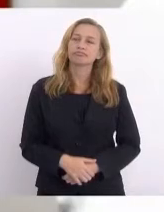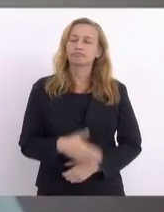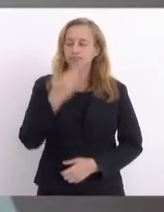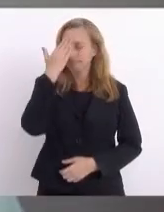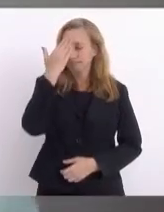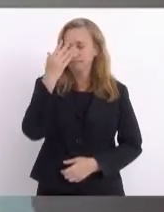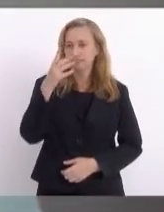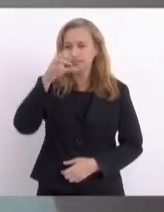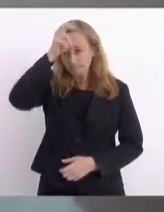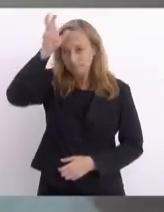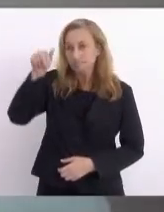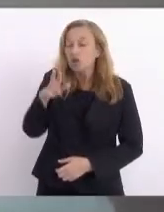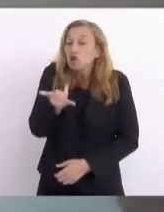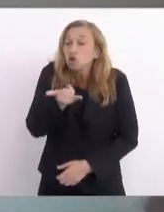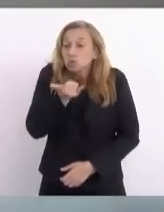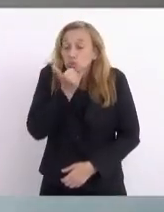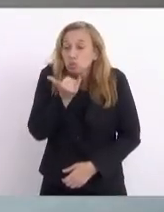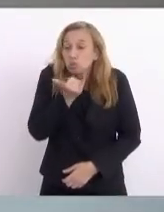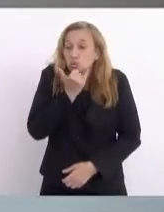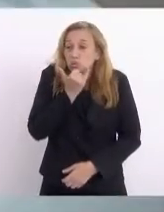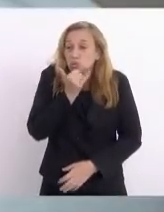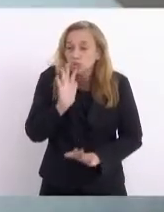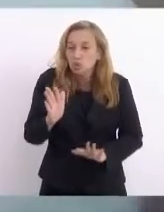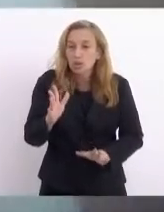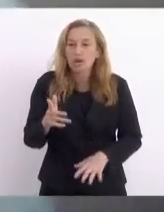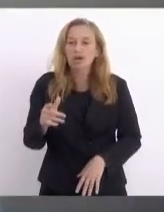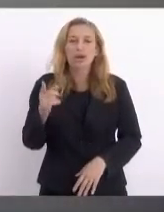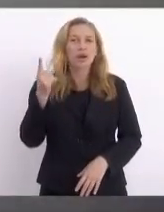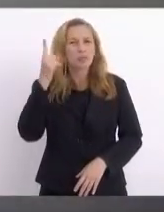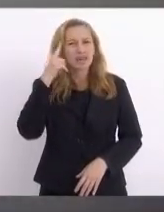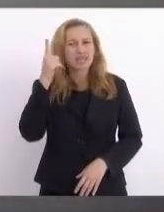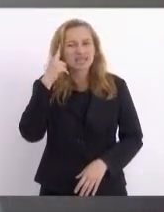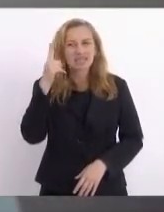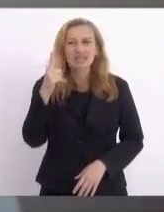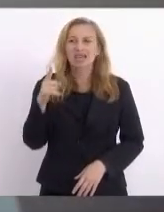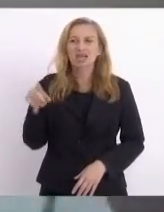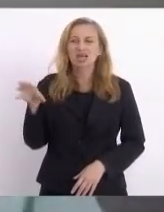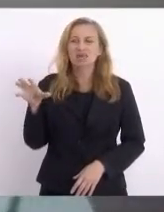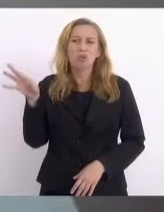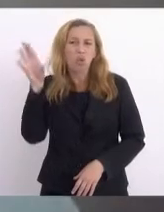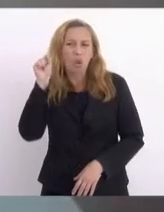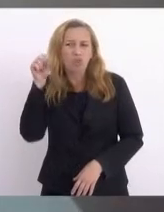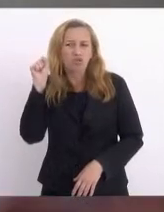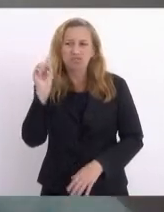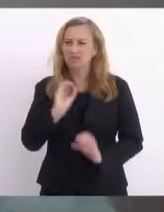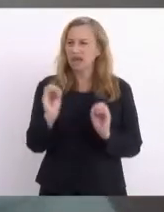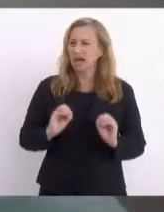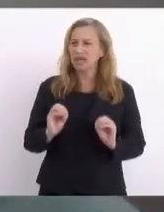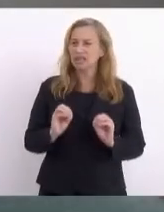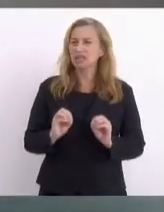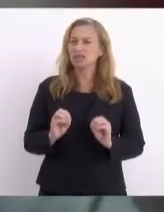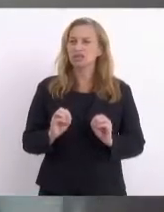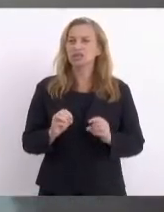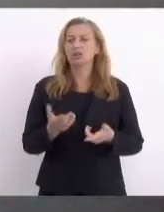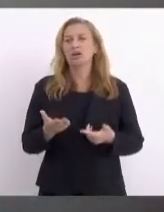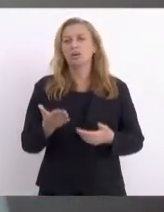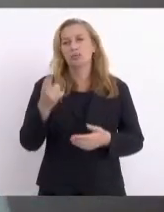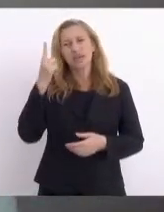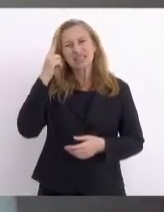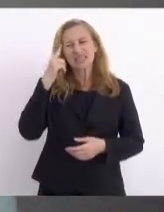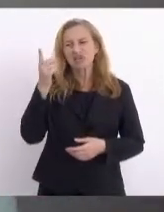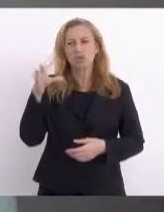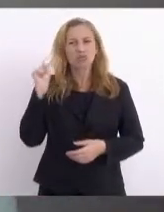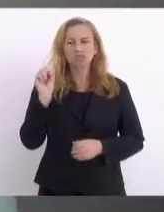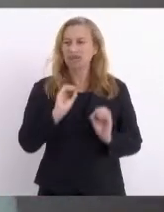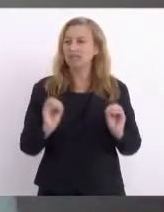Tia Ju. Desculpa, me escrevi de novo, porque eu achei que meu microfone estivesse ruim, eu troquei o fone aqui, achei que Vossa Excelência não tivesse me escutado.